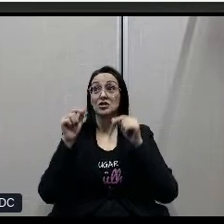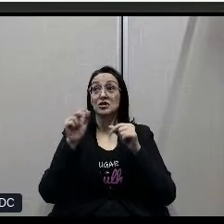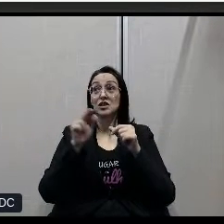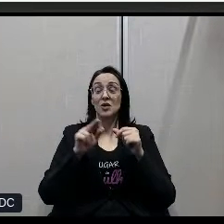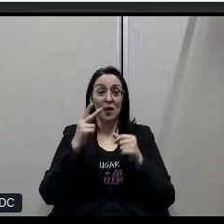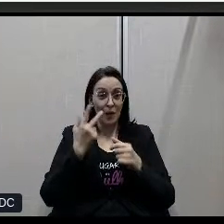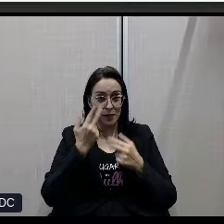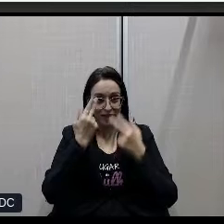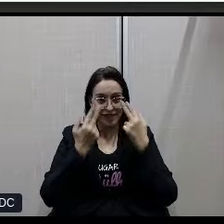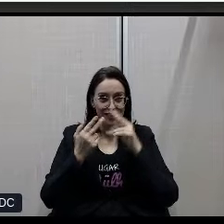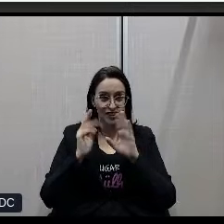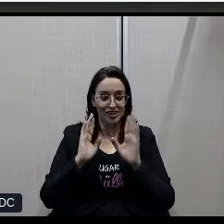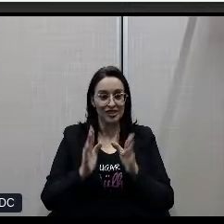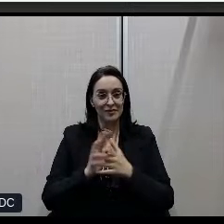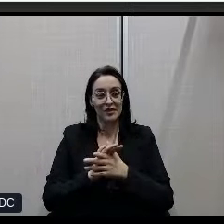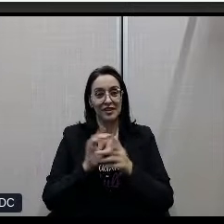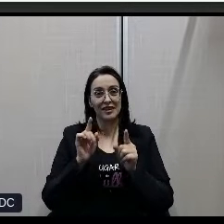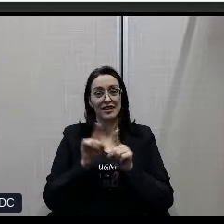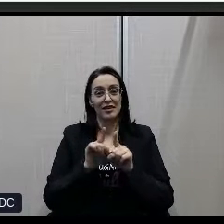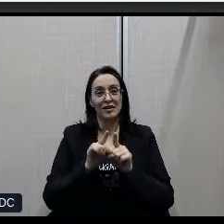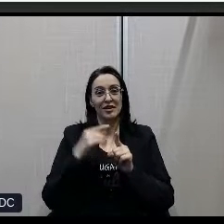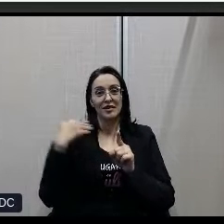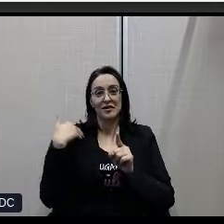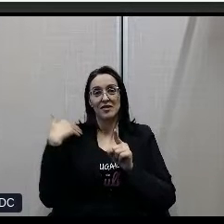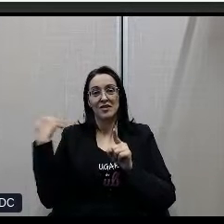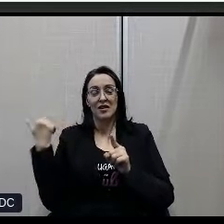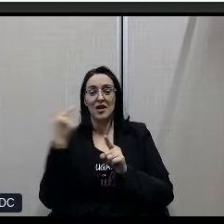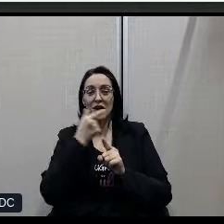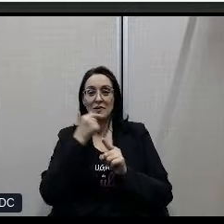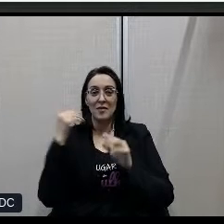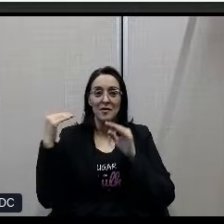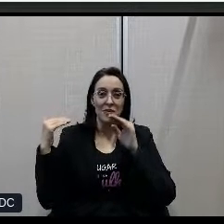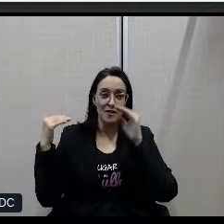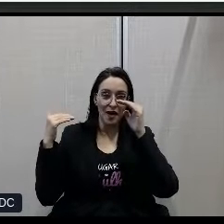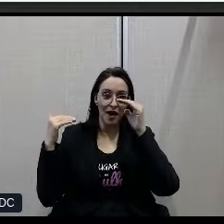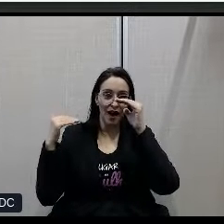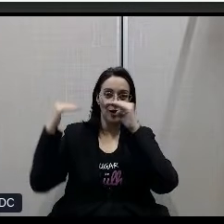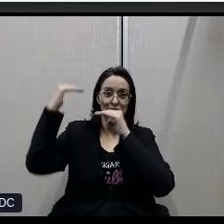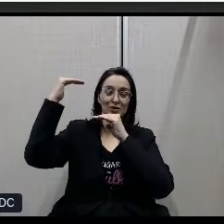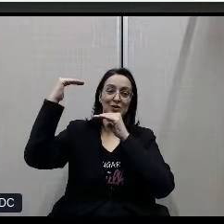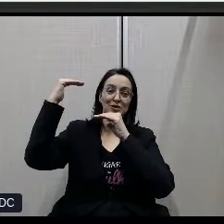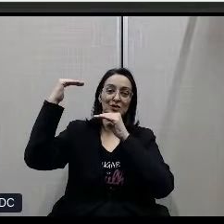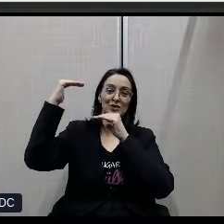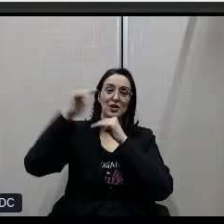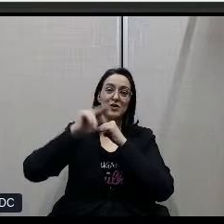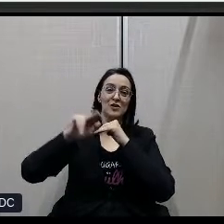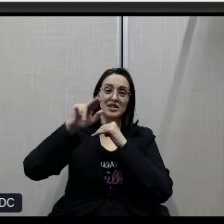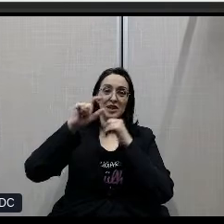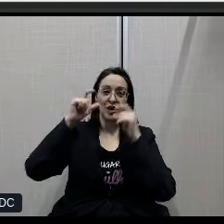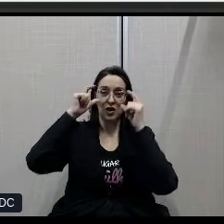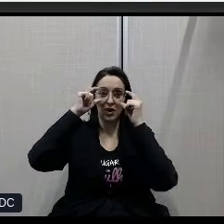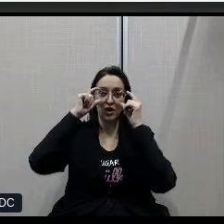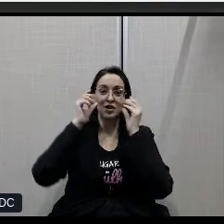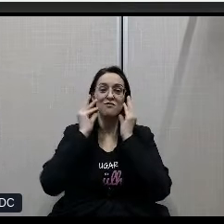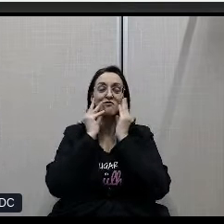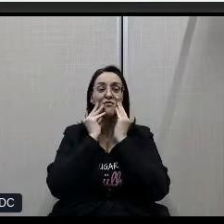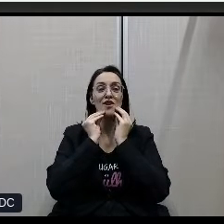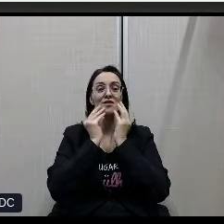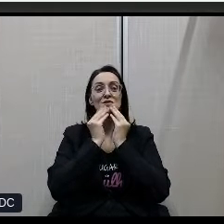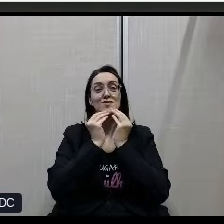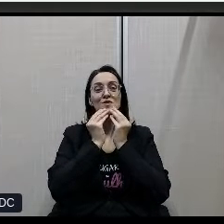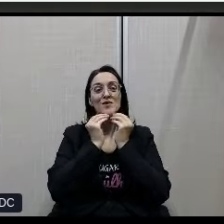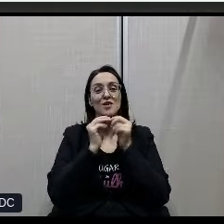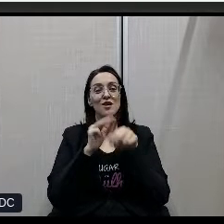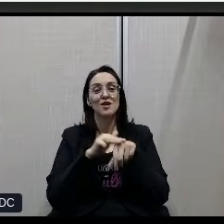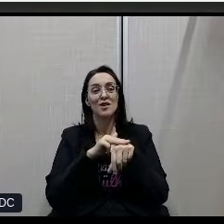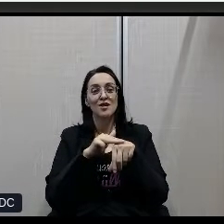eu operei. E ao lado está um rapaz branco, mais alto que eu, que usa óculos, tem uma barba castanha